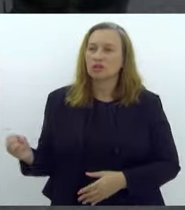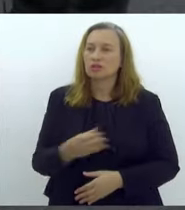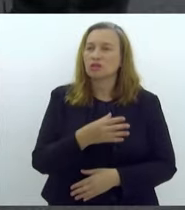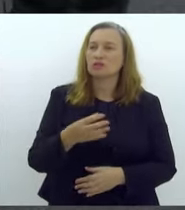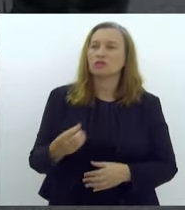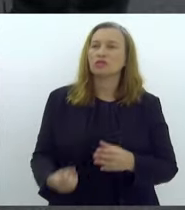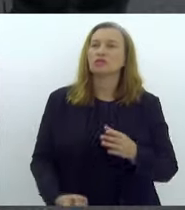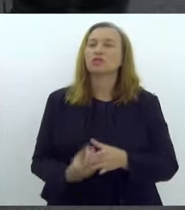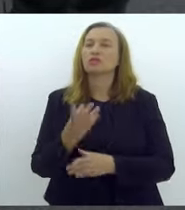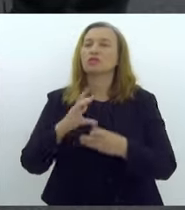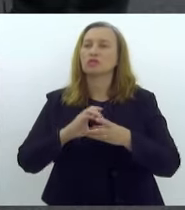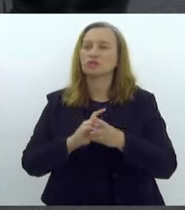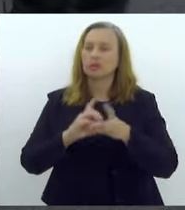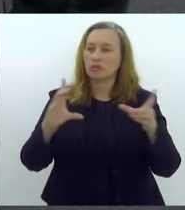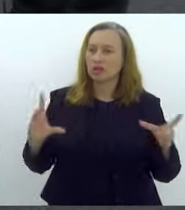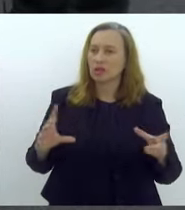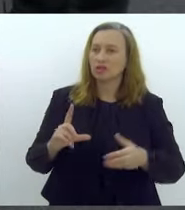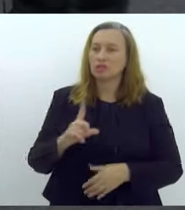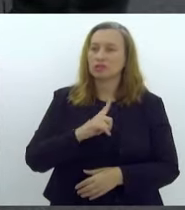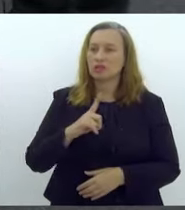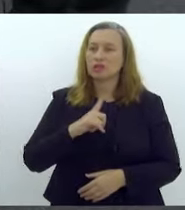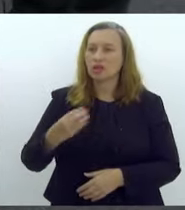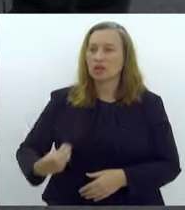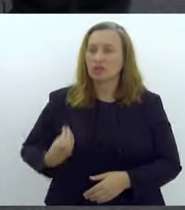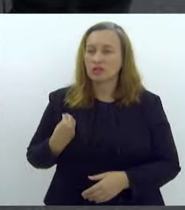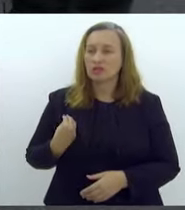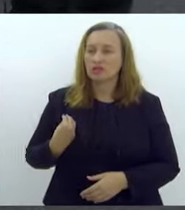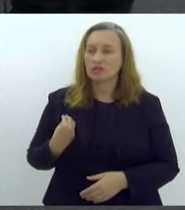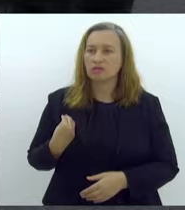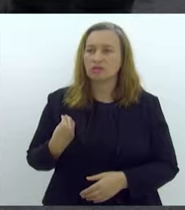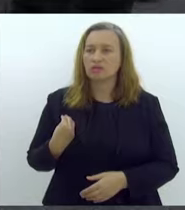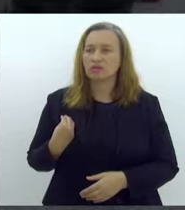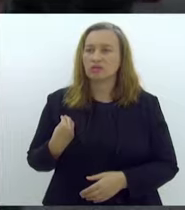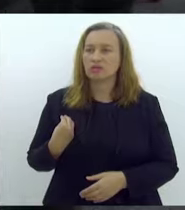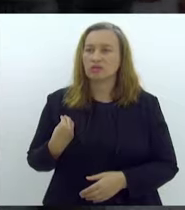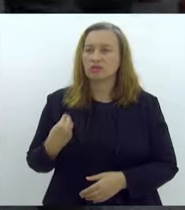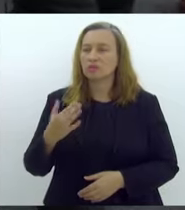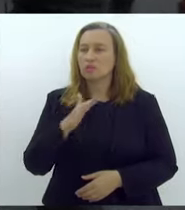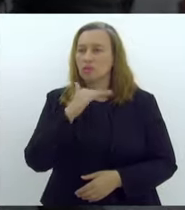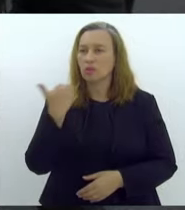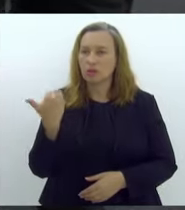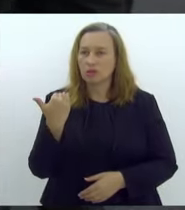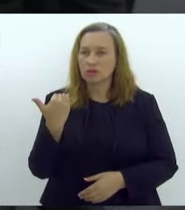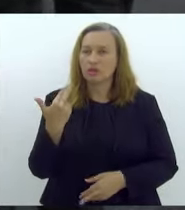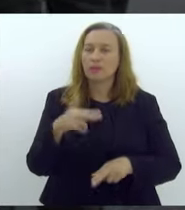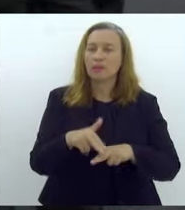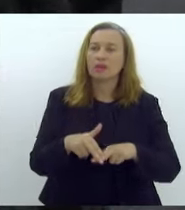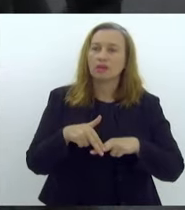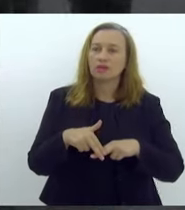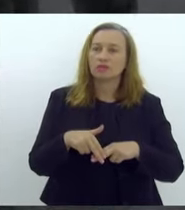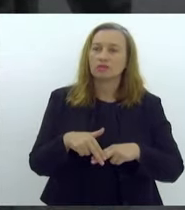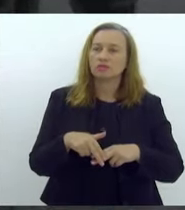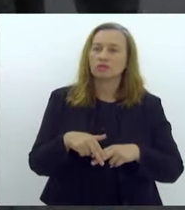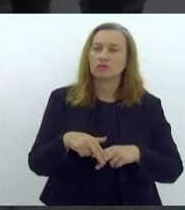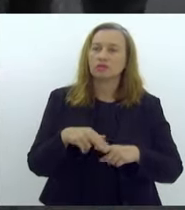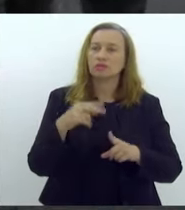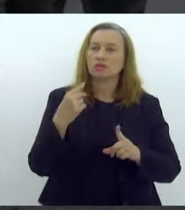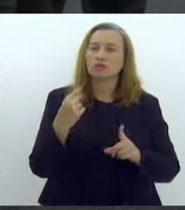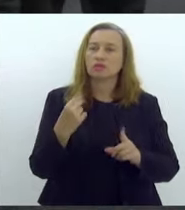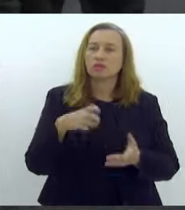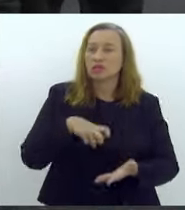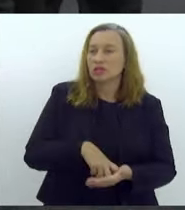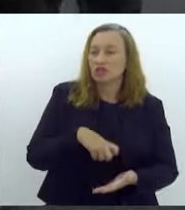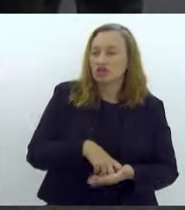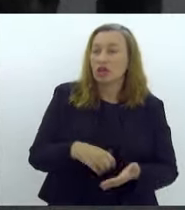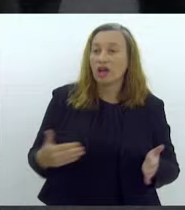construção democrática e que tiveram as suas vidas brutalmente ceifadas por conta de torturas, de civícias, e